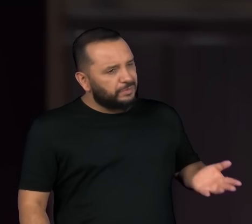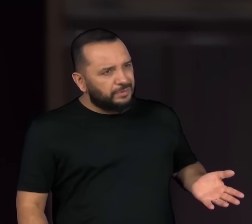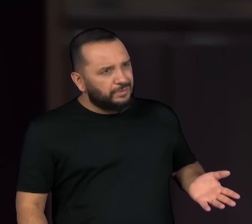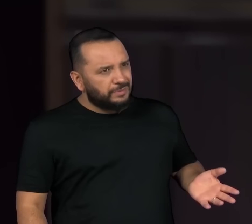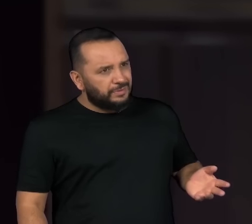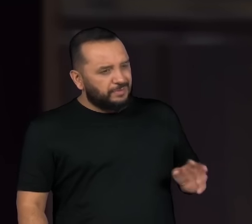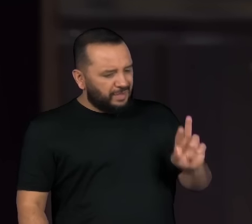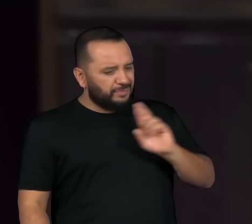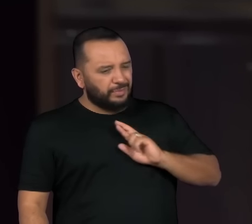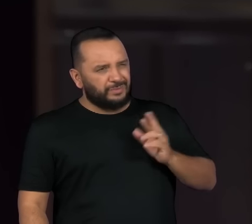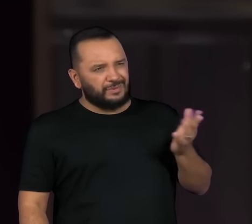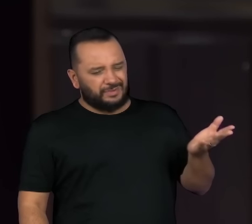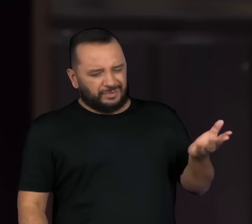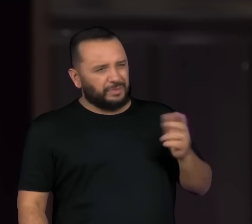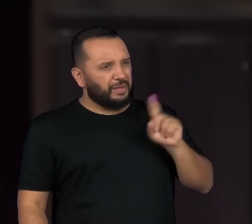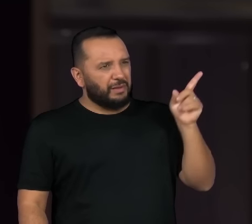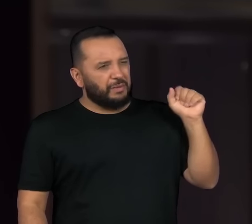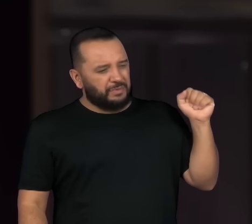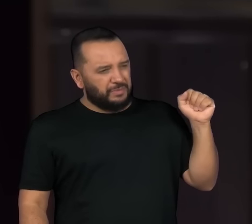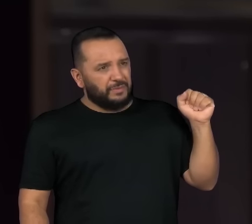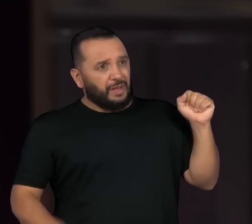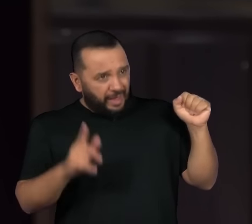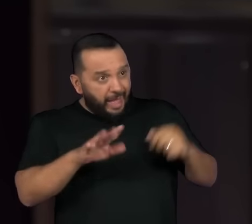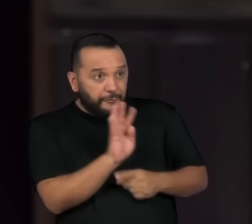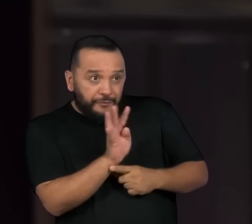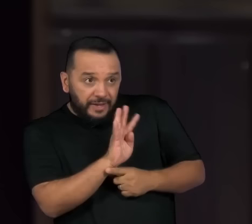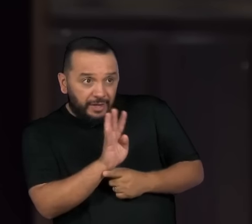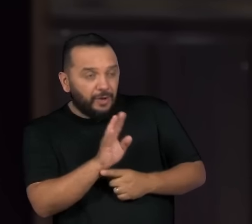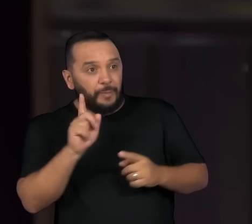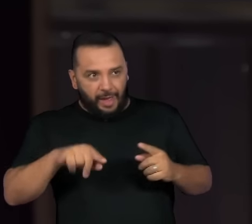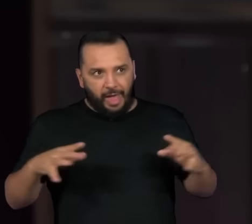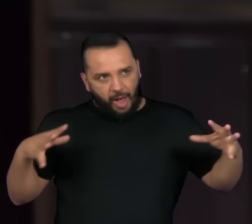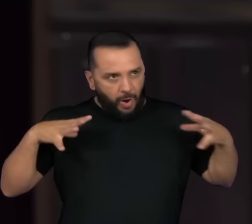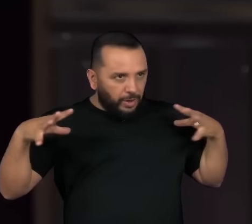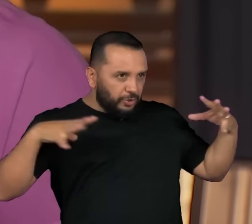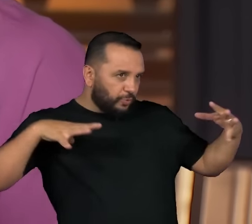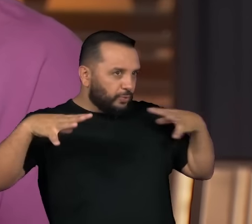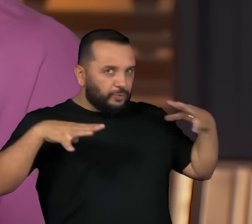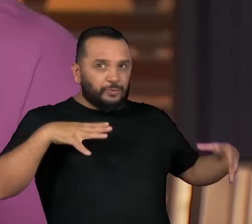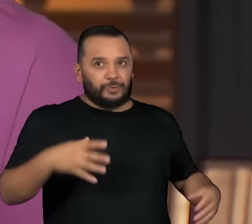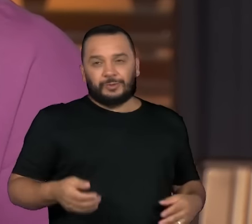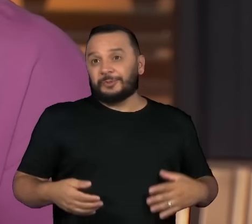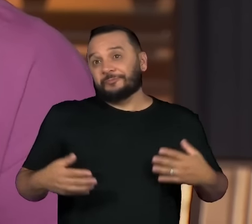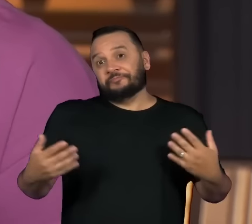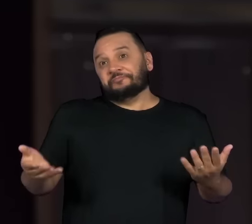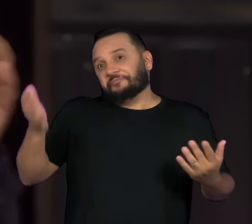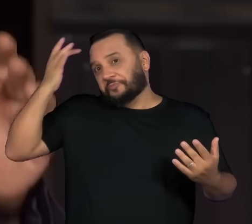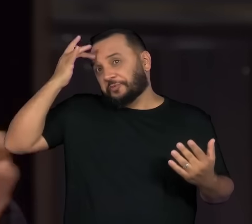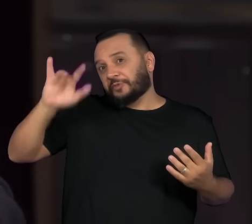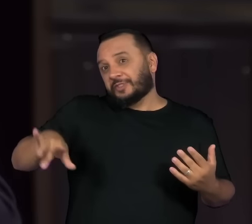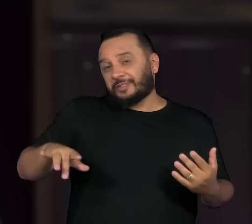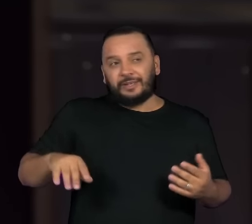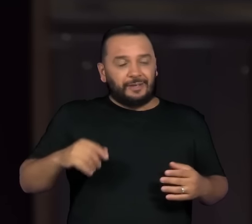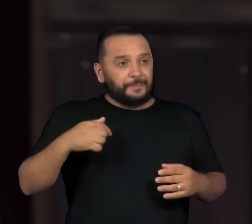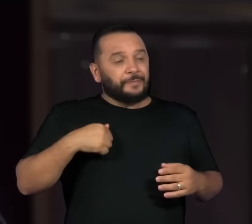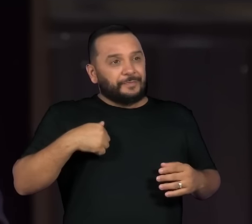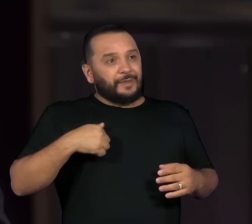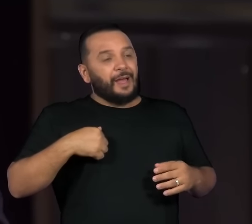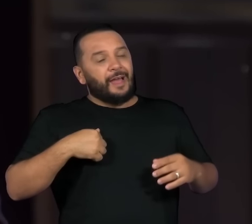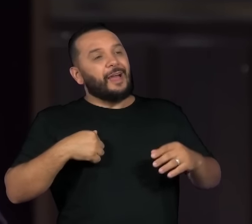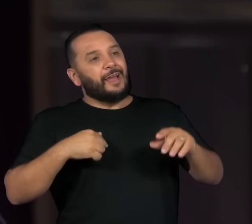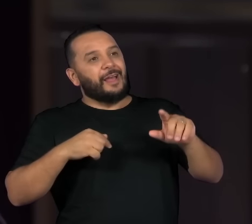falou. Então é o quê? É filme, Hollywood? Não faço a menor ideia. Olha aí, não faço a menor metaverso, né?